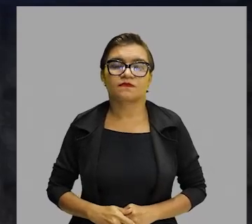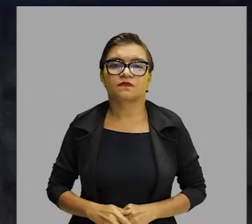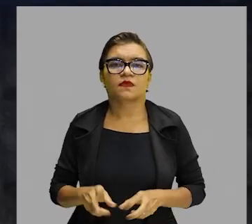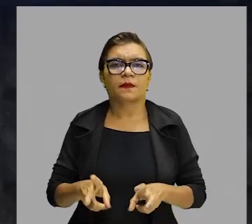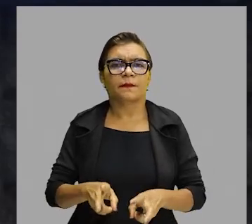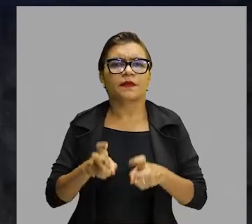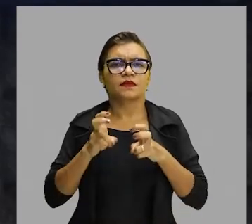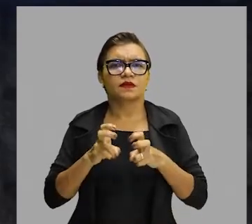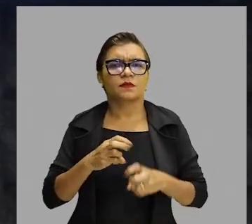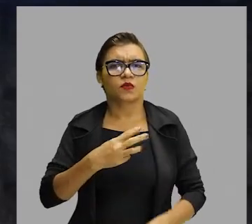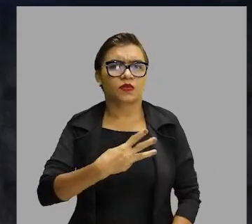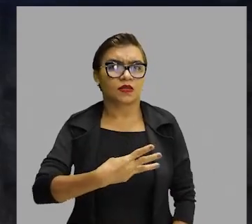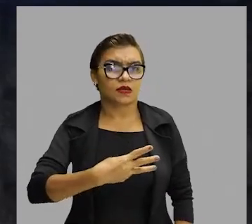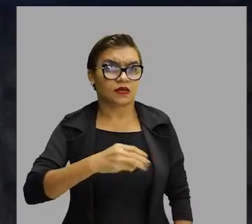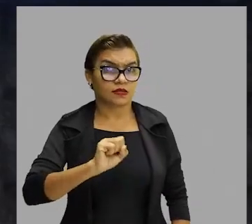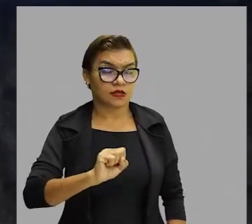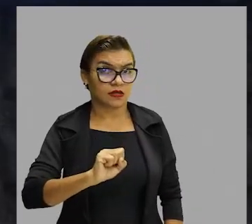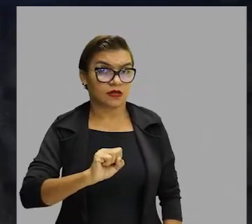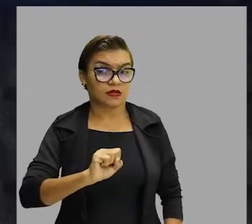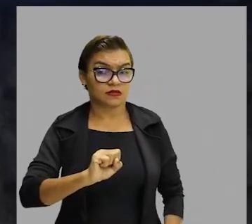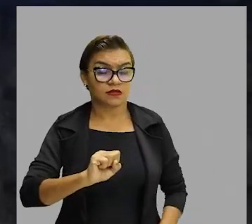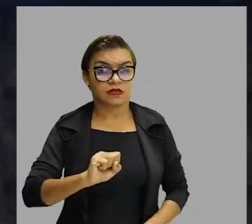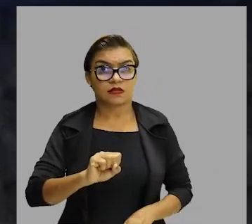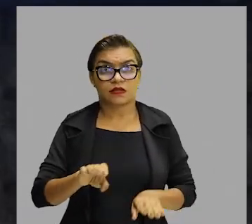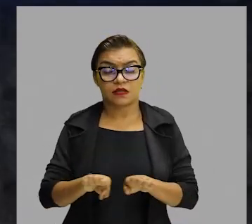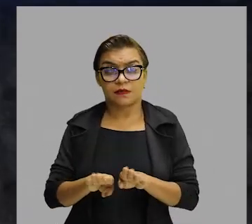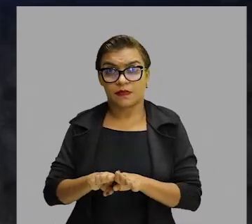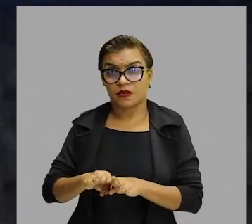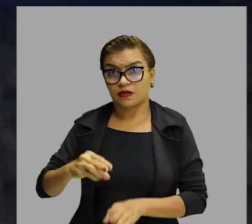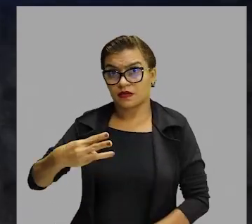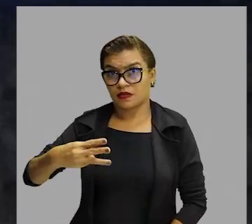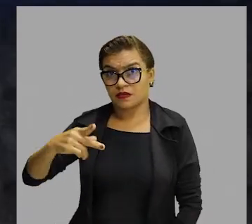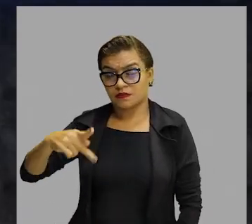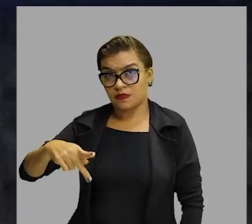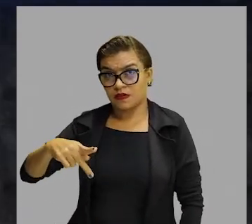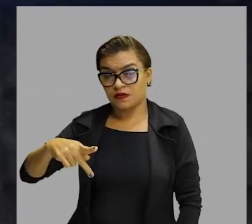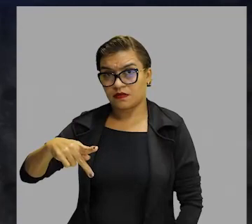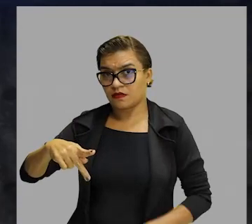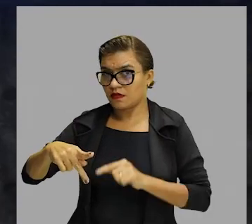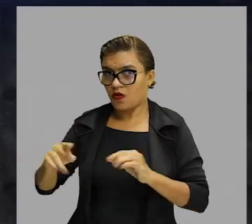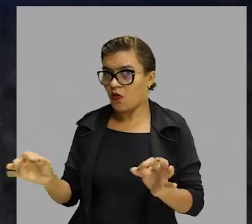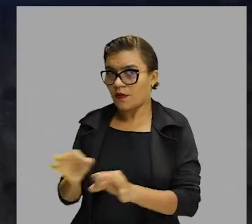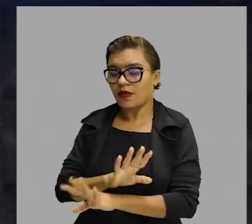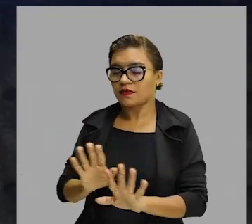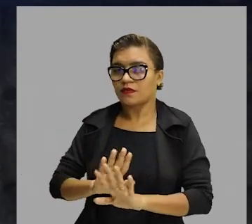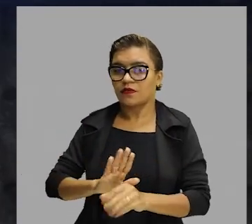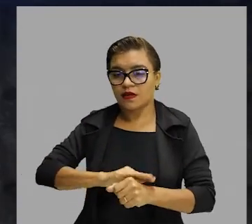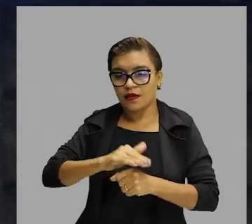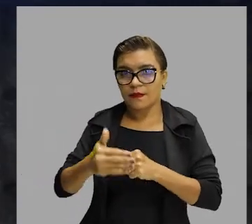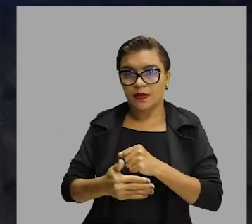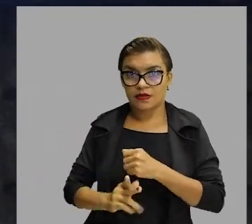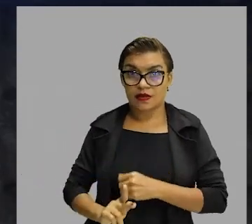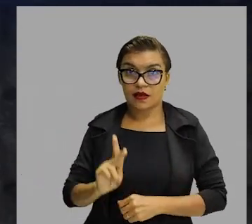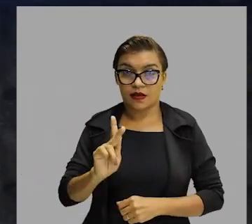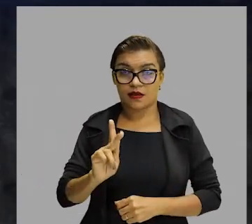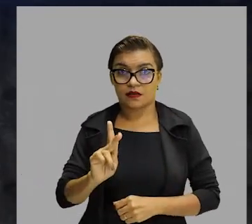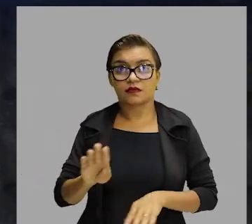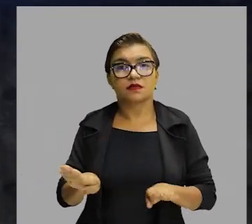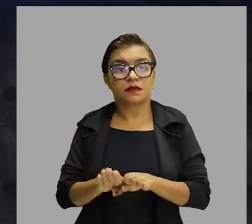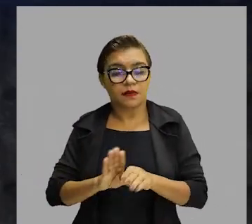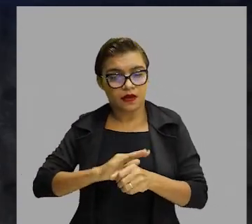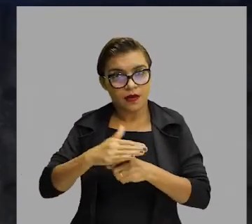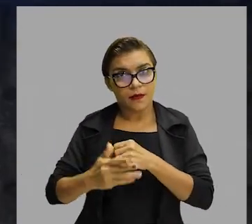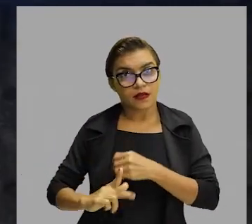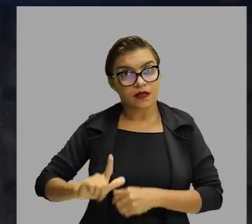que o 3s e o 3p ele não está completo. Então, nós temos a camada K completa, que é a camada 1, a camada L completa,